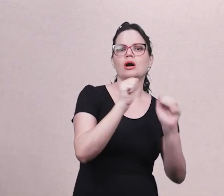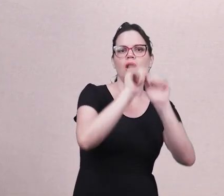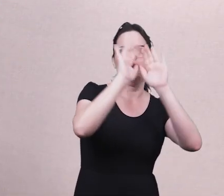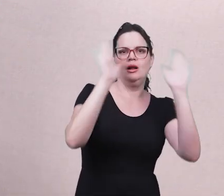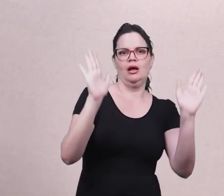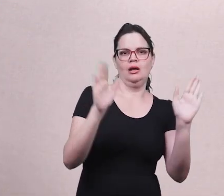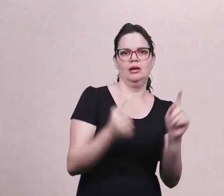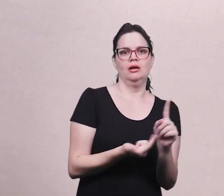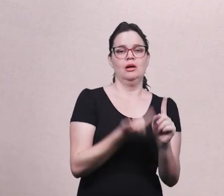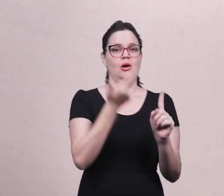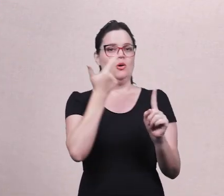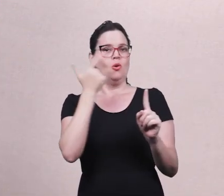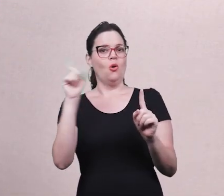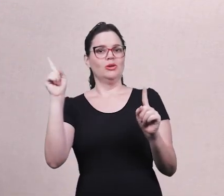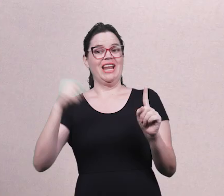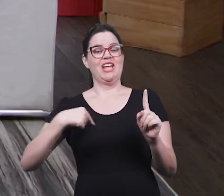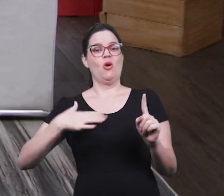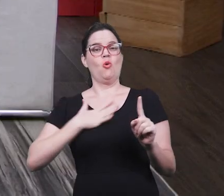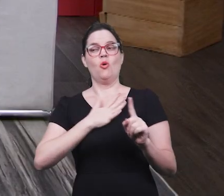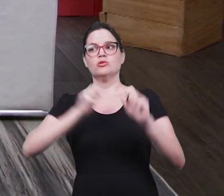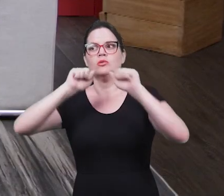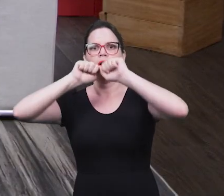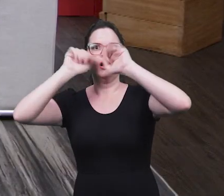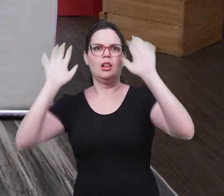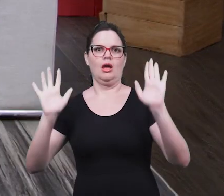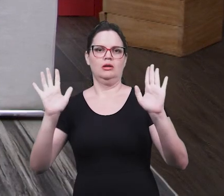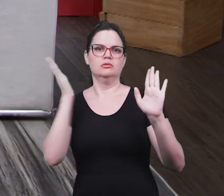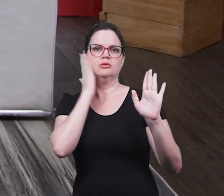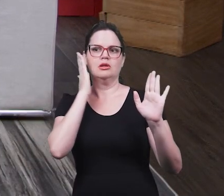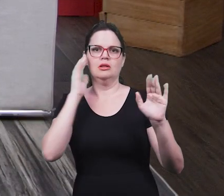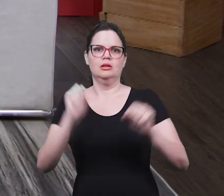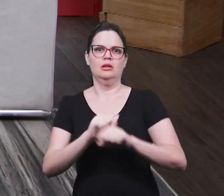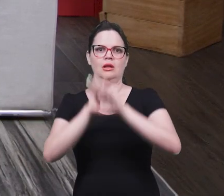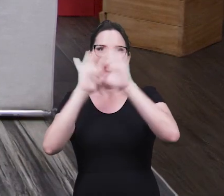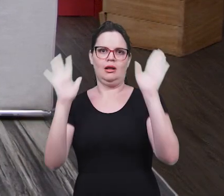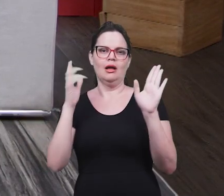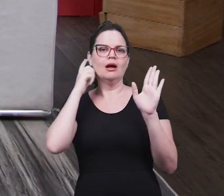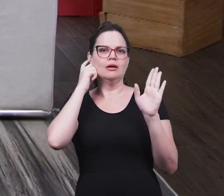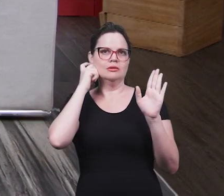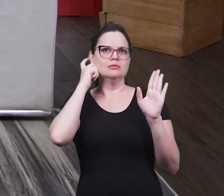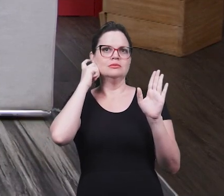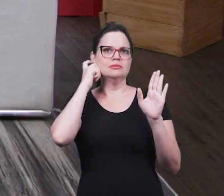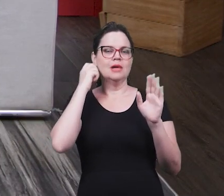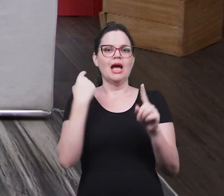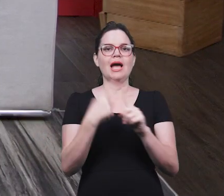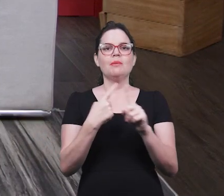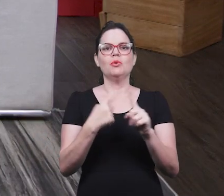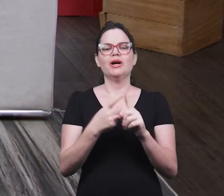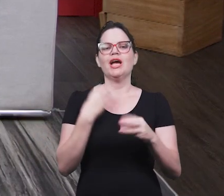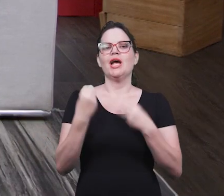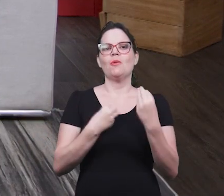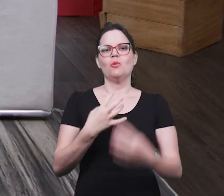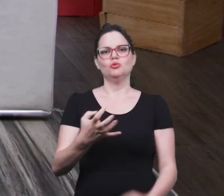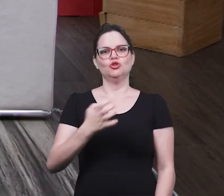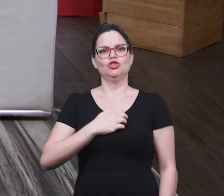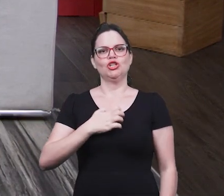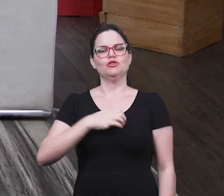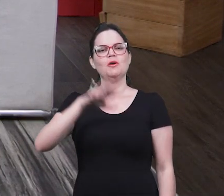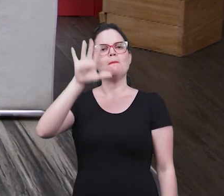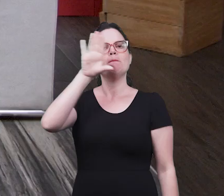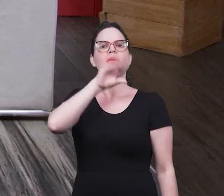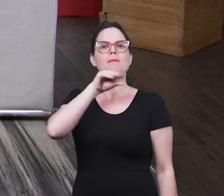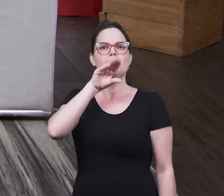da entonação. Então não tem nada a ver aqui com pontuação. Olha que coisa interessante. A gente consegue com a entonação